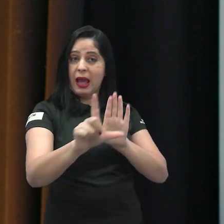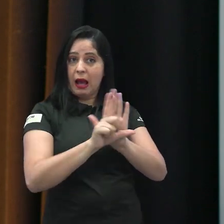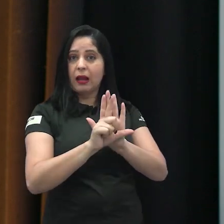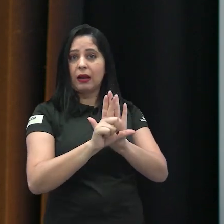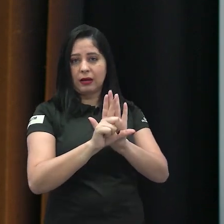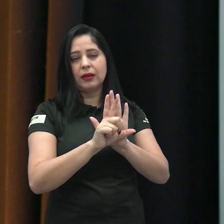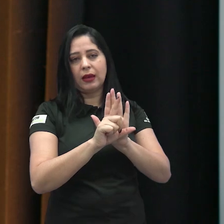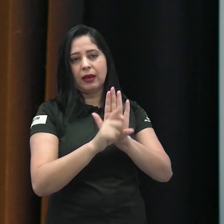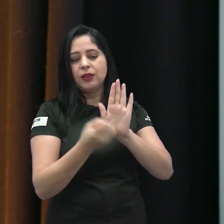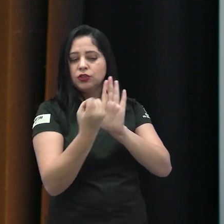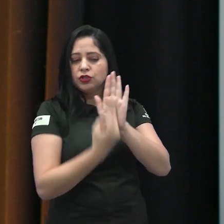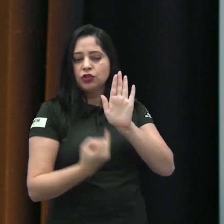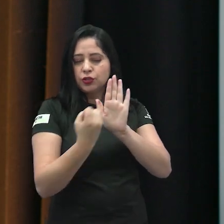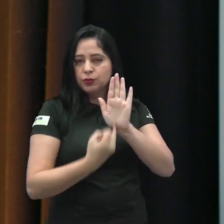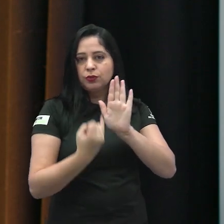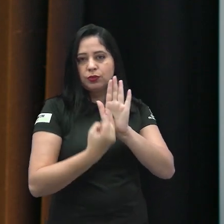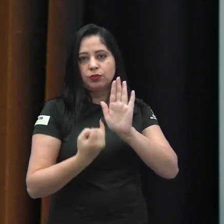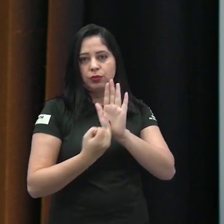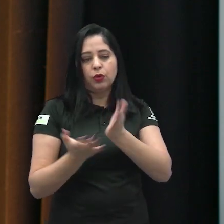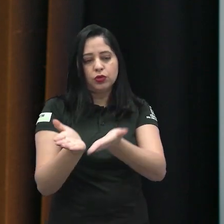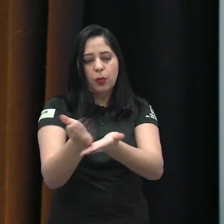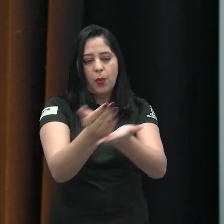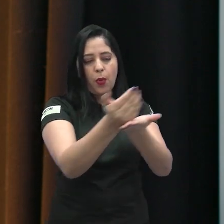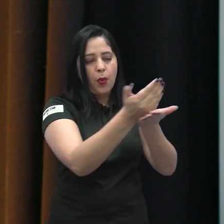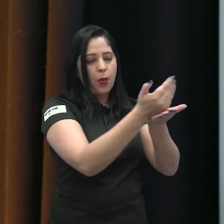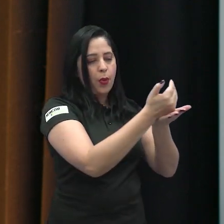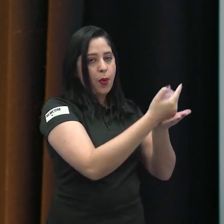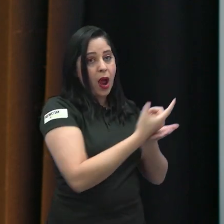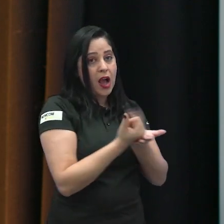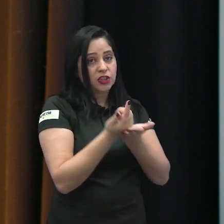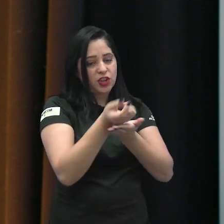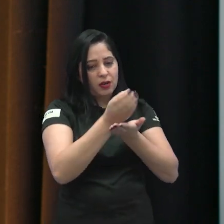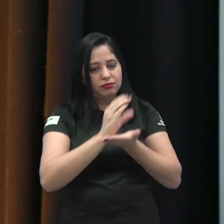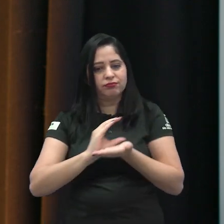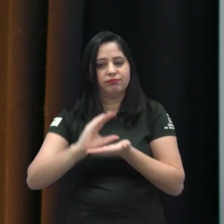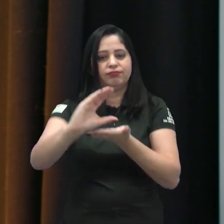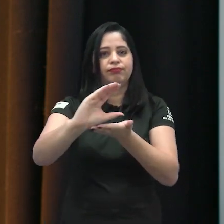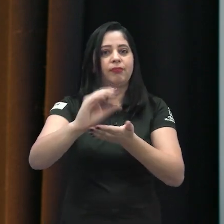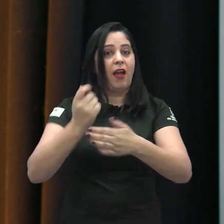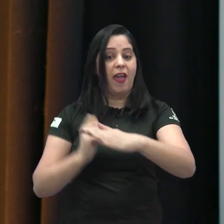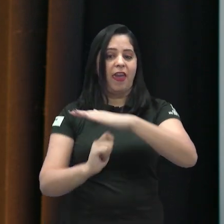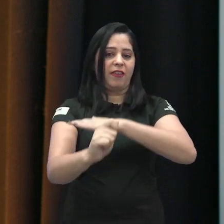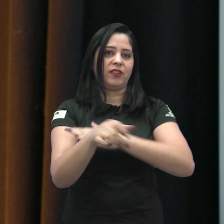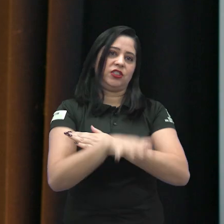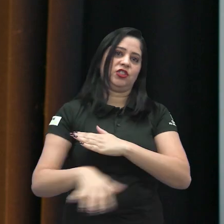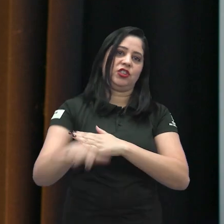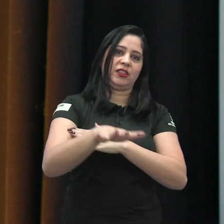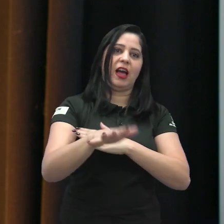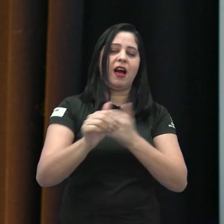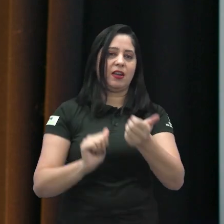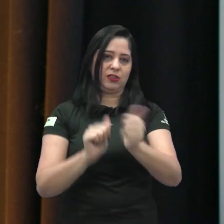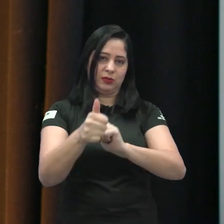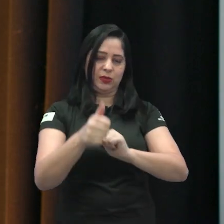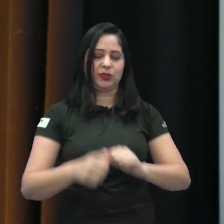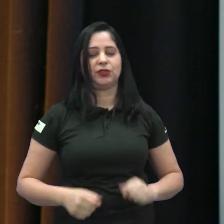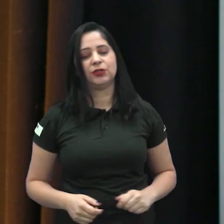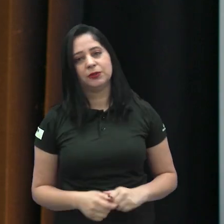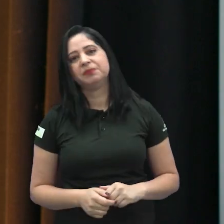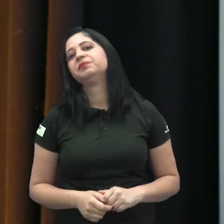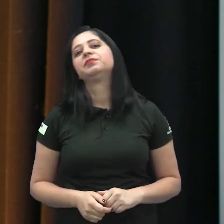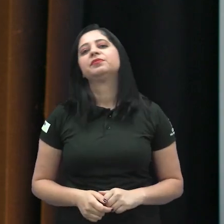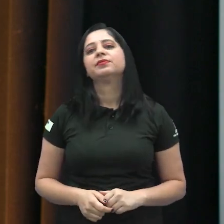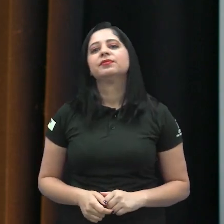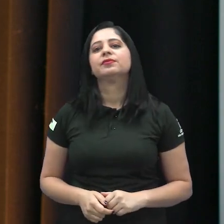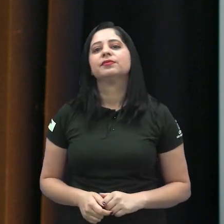Lei de Incentivo Fiscal, que é uma das nossas pautas, para conseguir alavancar os talentos esportivos e os projetos que nós temos aqui na